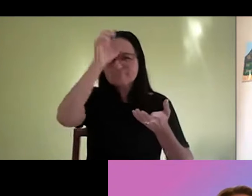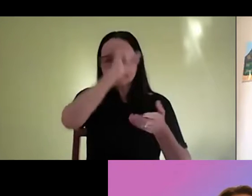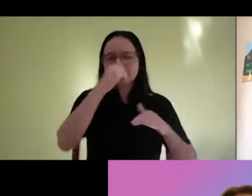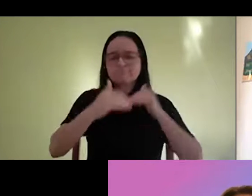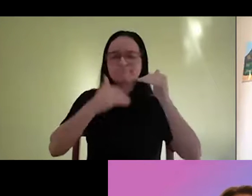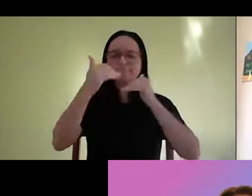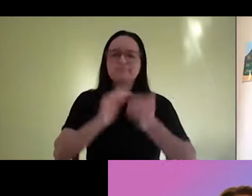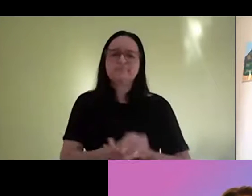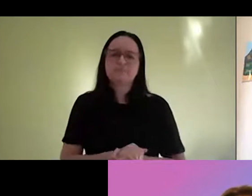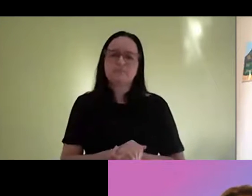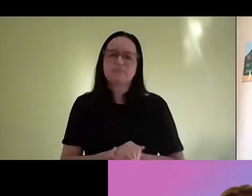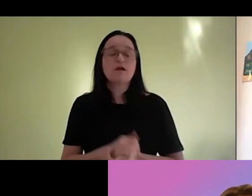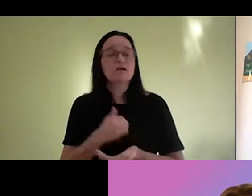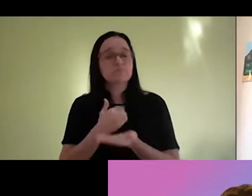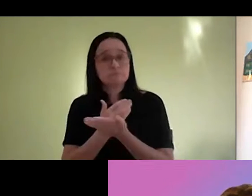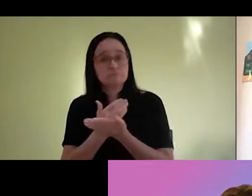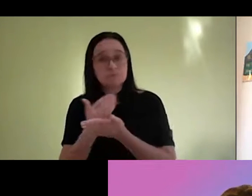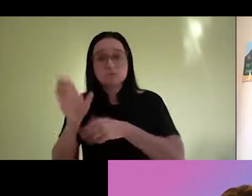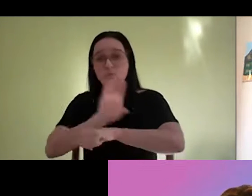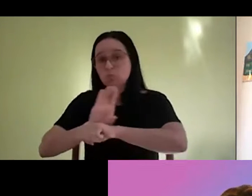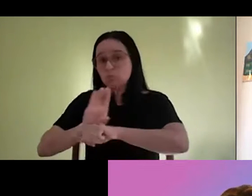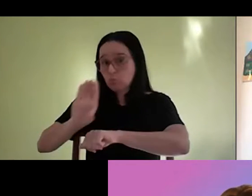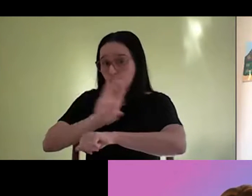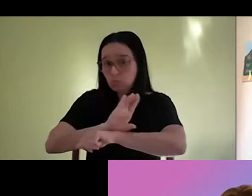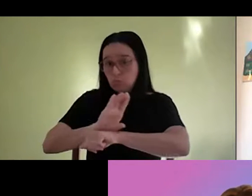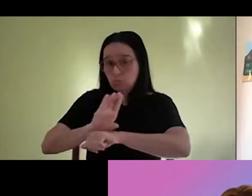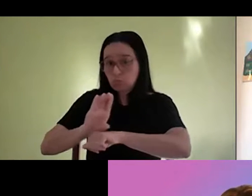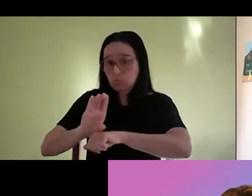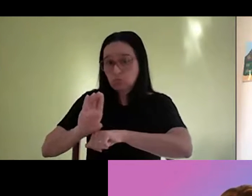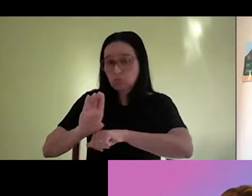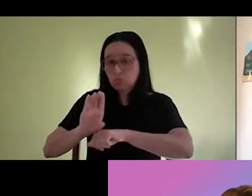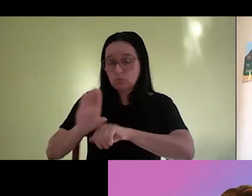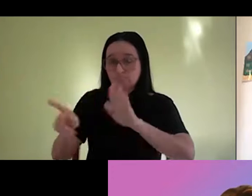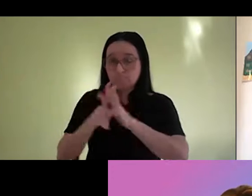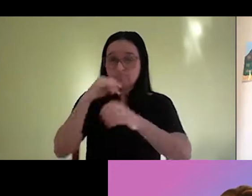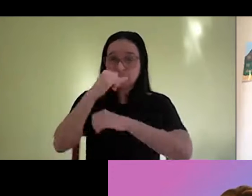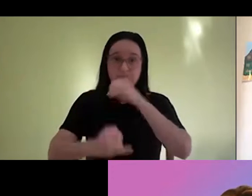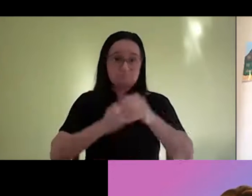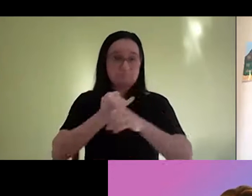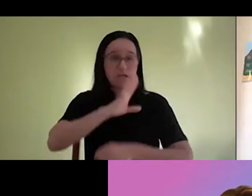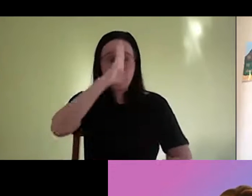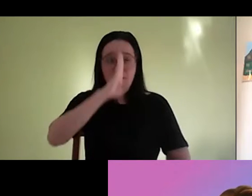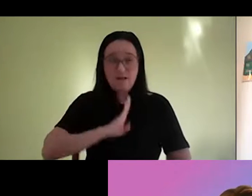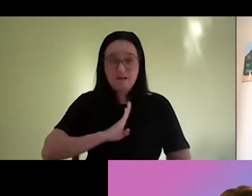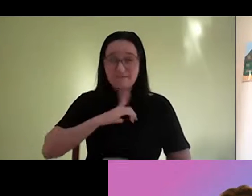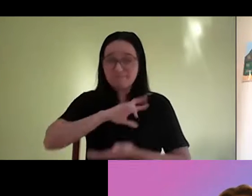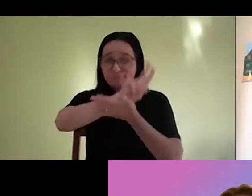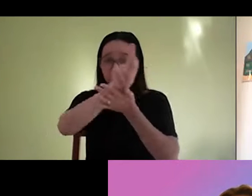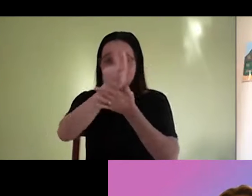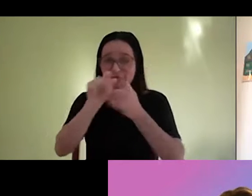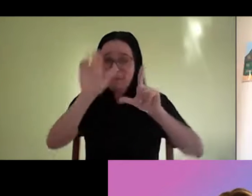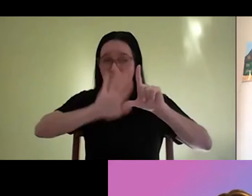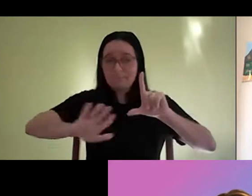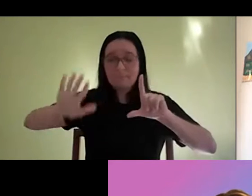a fazer alguns cursos online e grátis. Existem várias plataformas, então, gente tem a